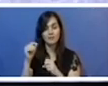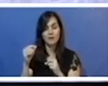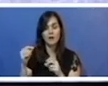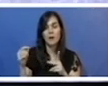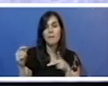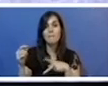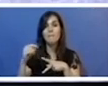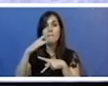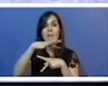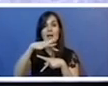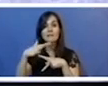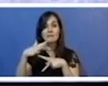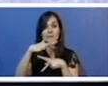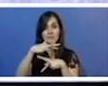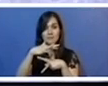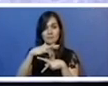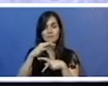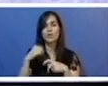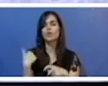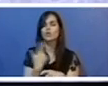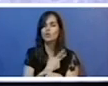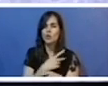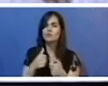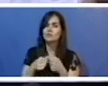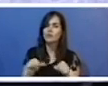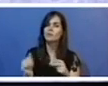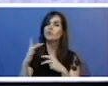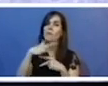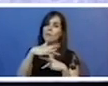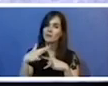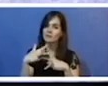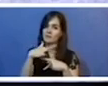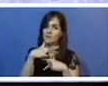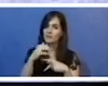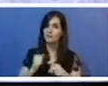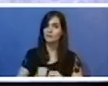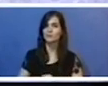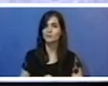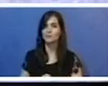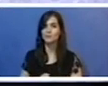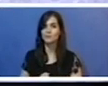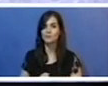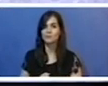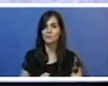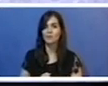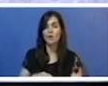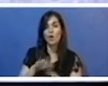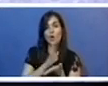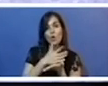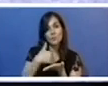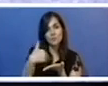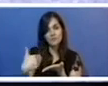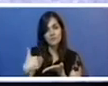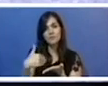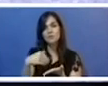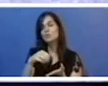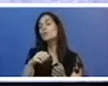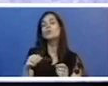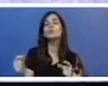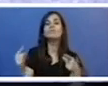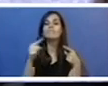seres humanos, nós pertencemos a esse grupo dos placentários. Bom, começando pelos